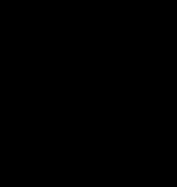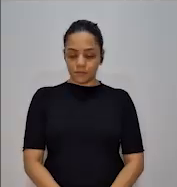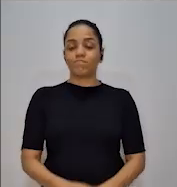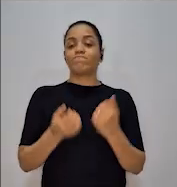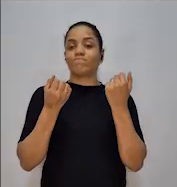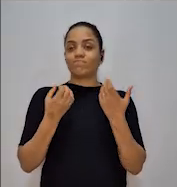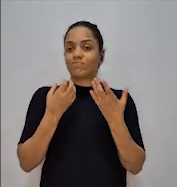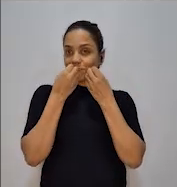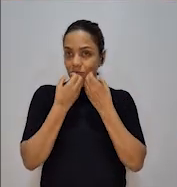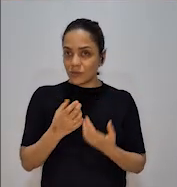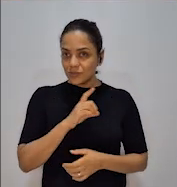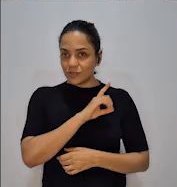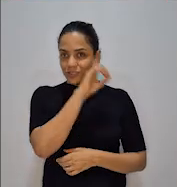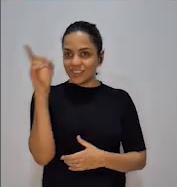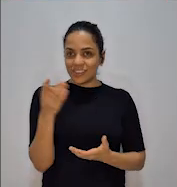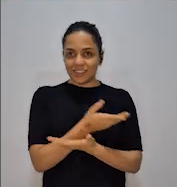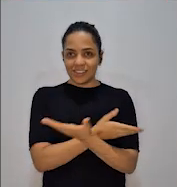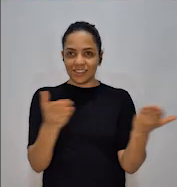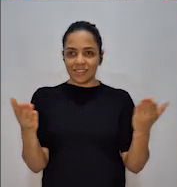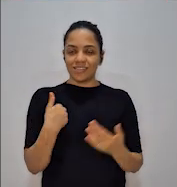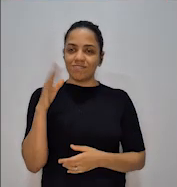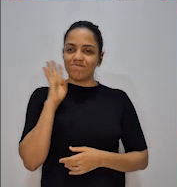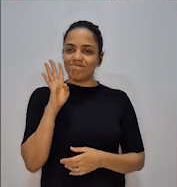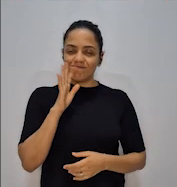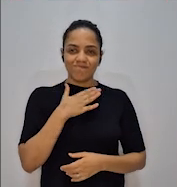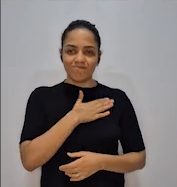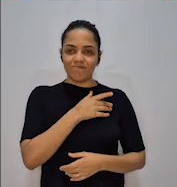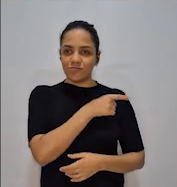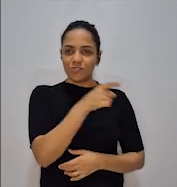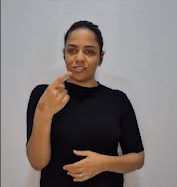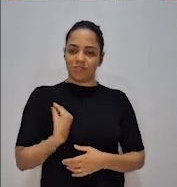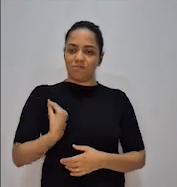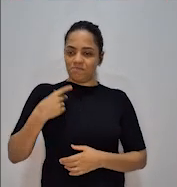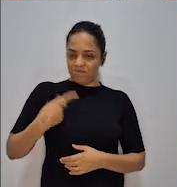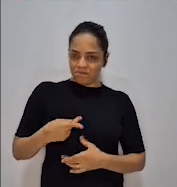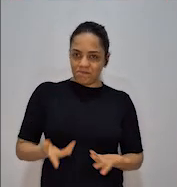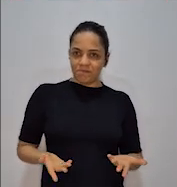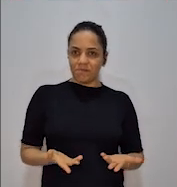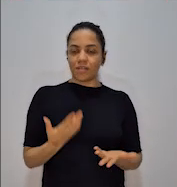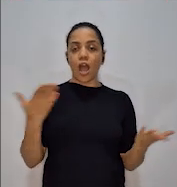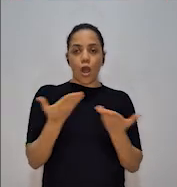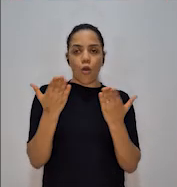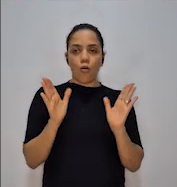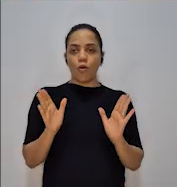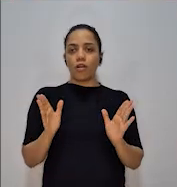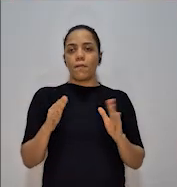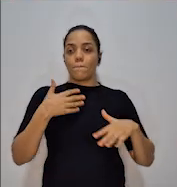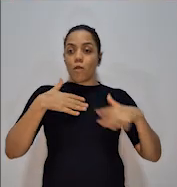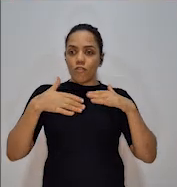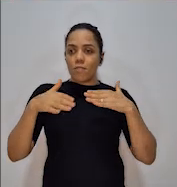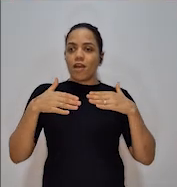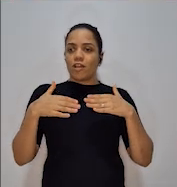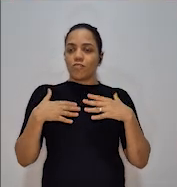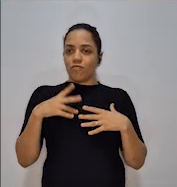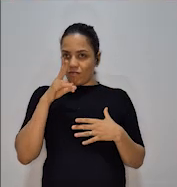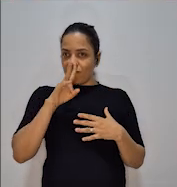Bom, gente, bom dia. Que bacana ter vocês aqui. Para a gente fechar esse movimento, eu quero